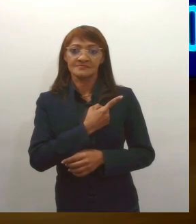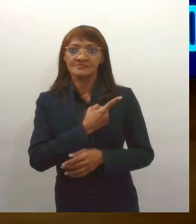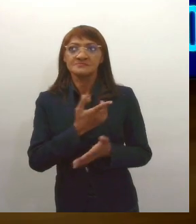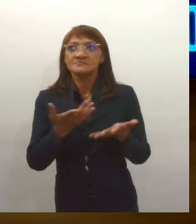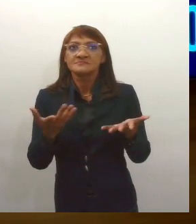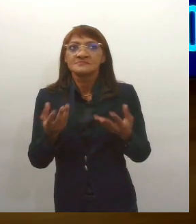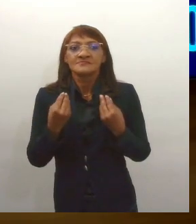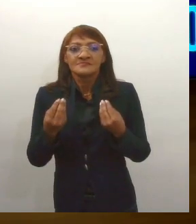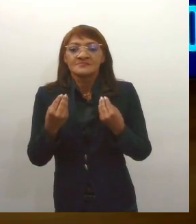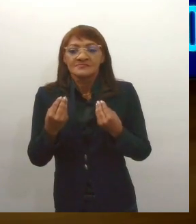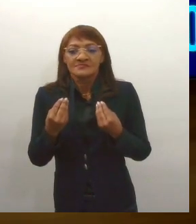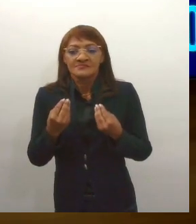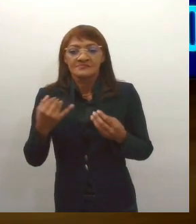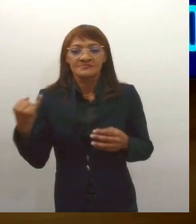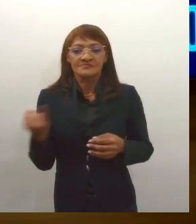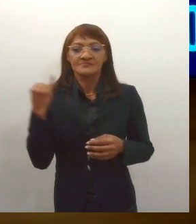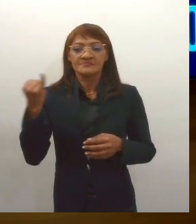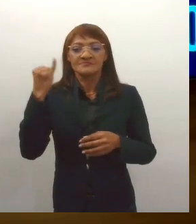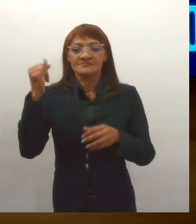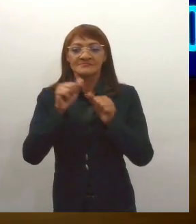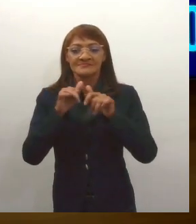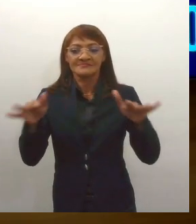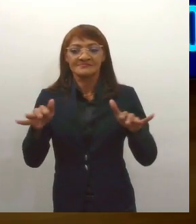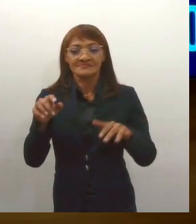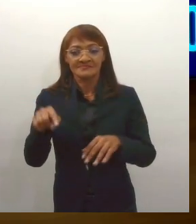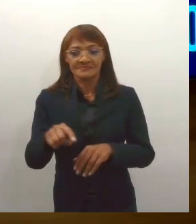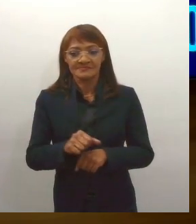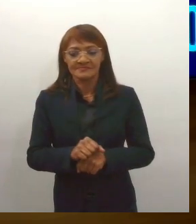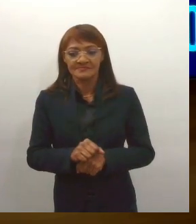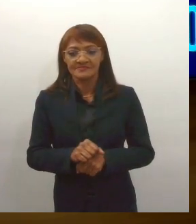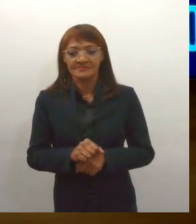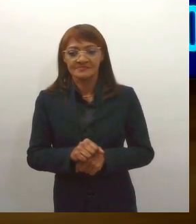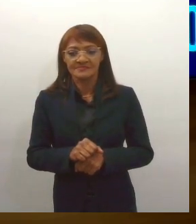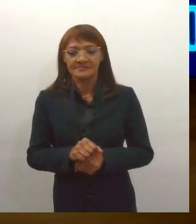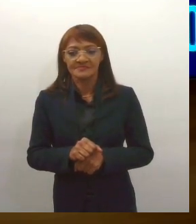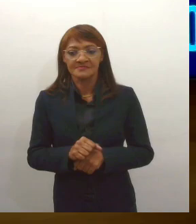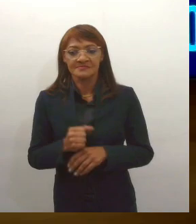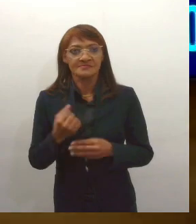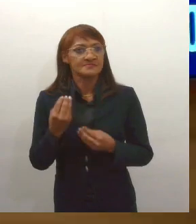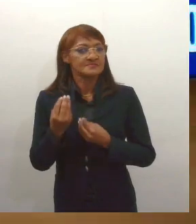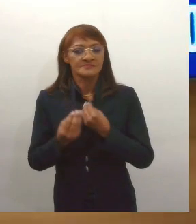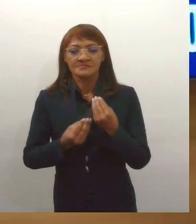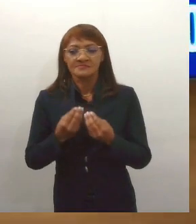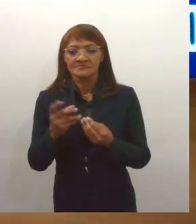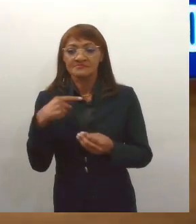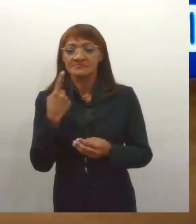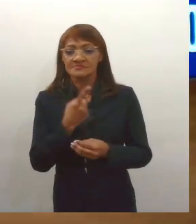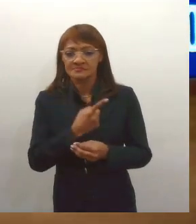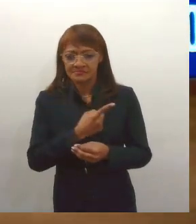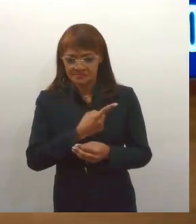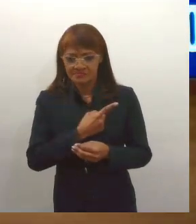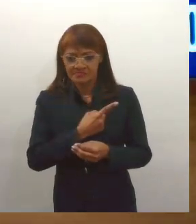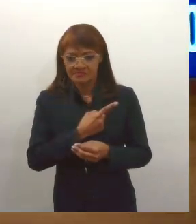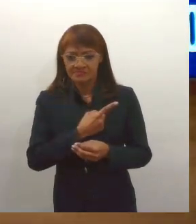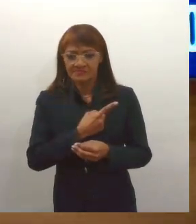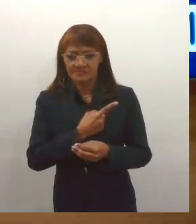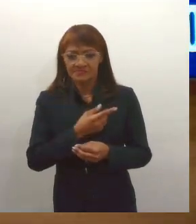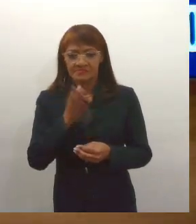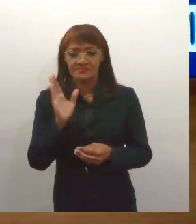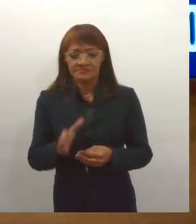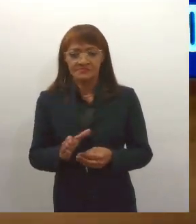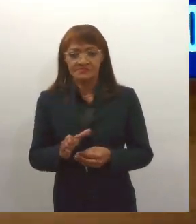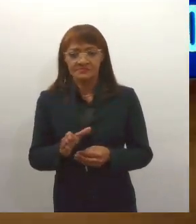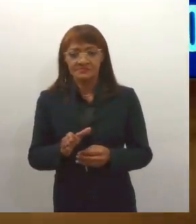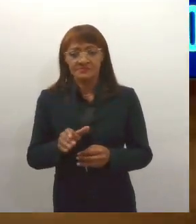né de quanto a Gente Tá formando a um cidadão dando transparência a tudo que é debatido na na